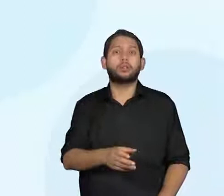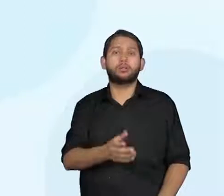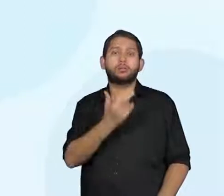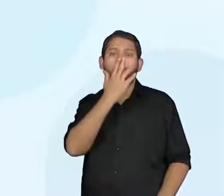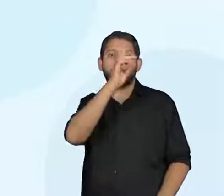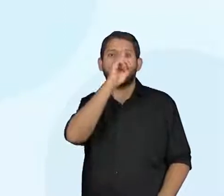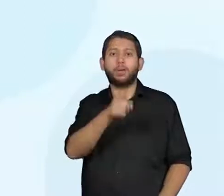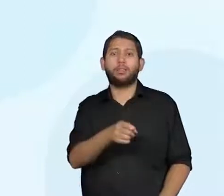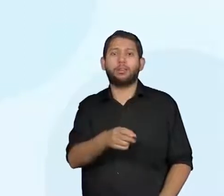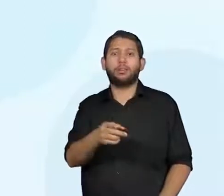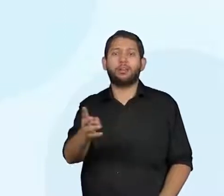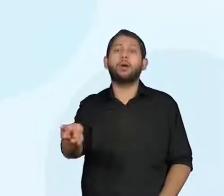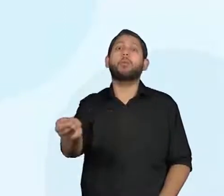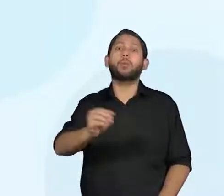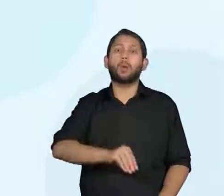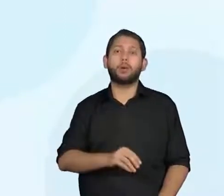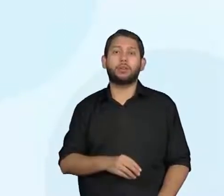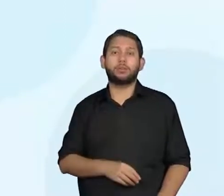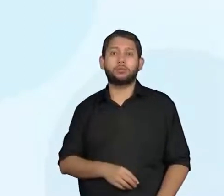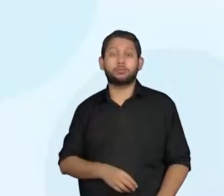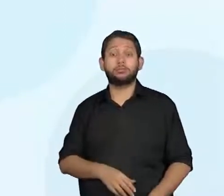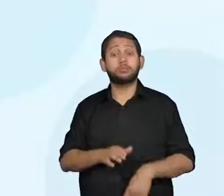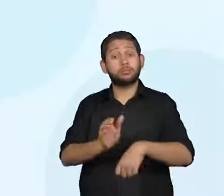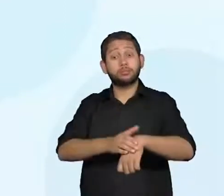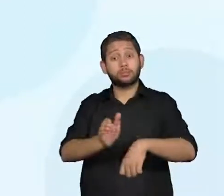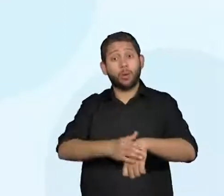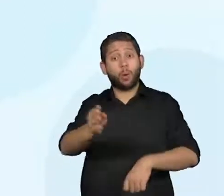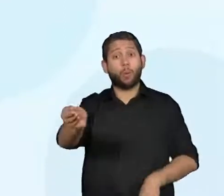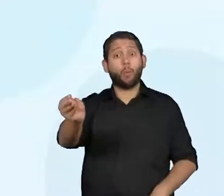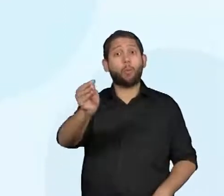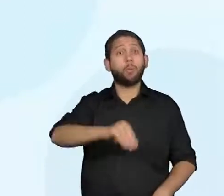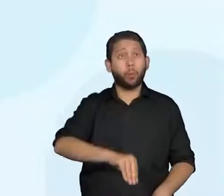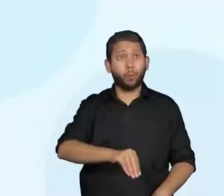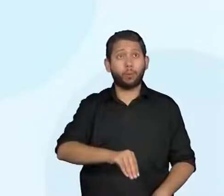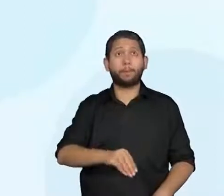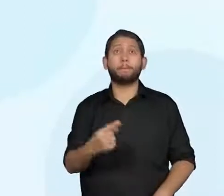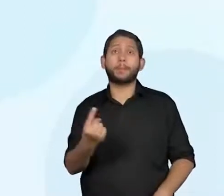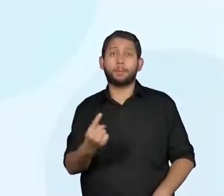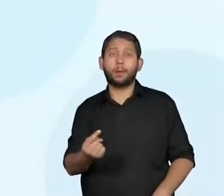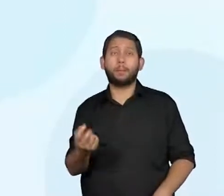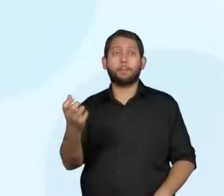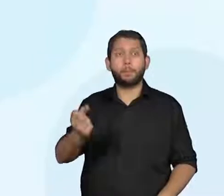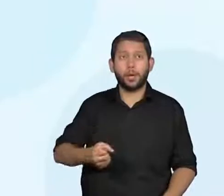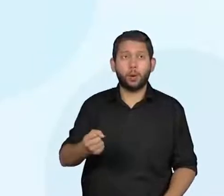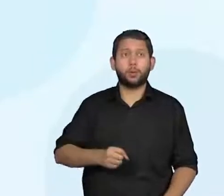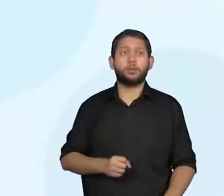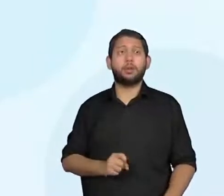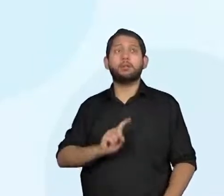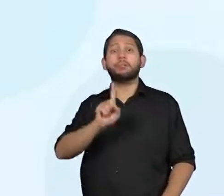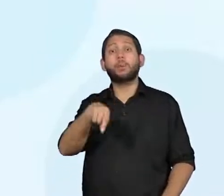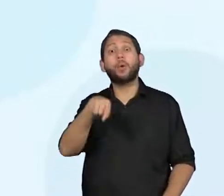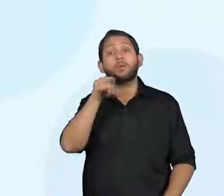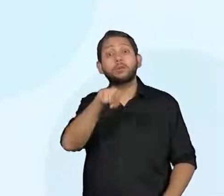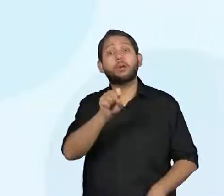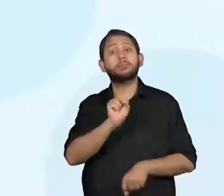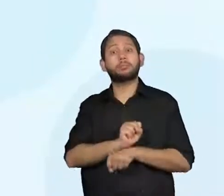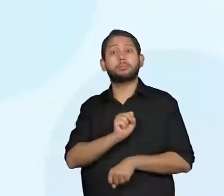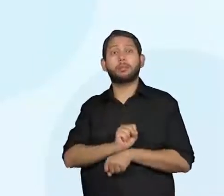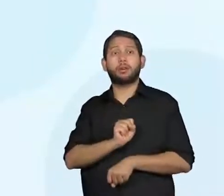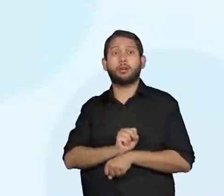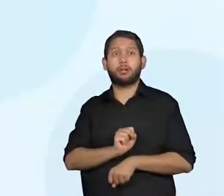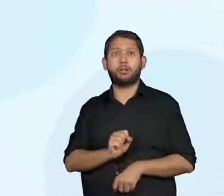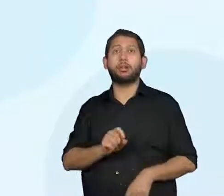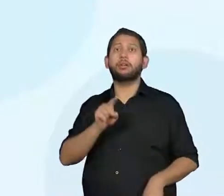no imperativo, pessoal. Ele está indicando uma ação que você tem que fazer. Coloque o polvilho na vasilha.